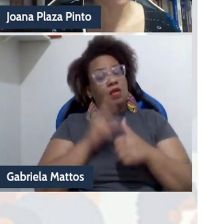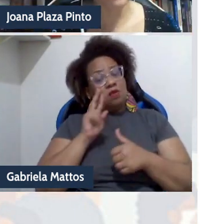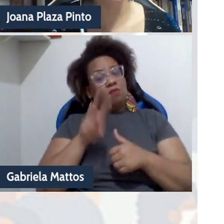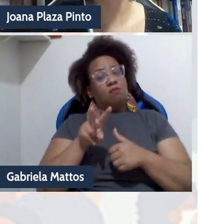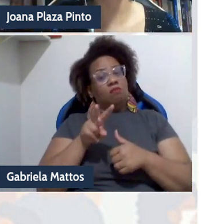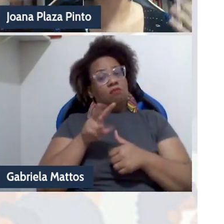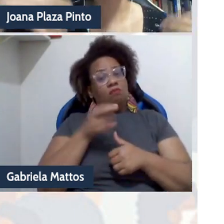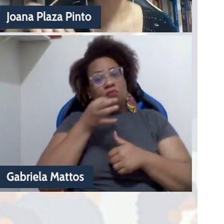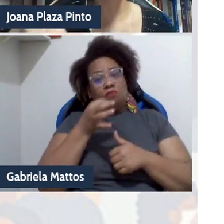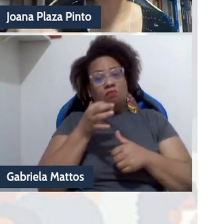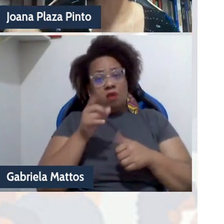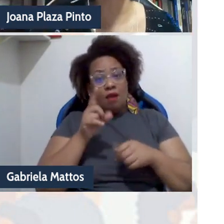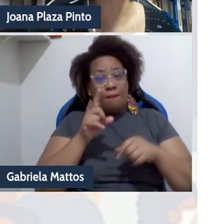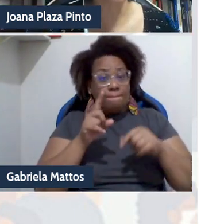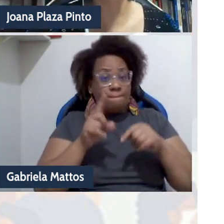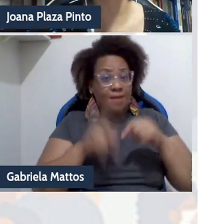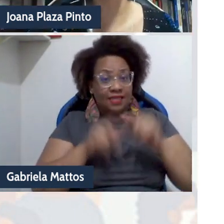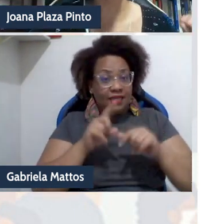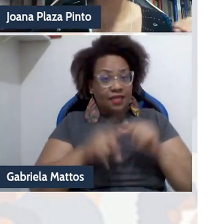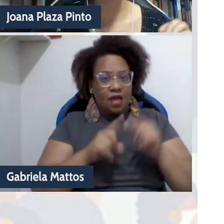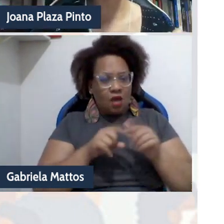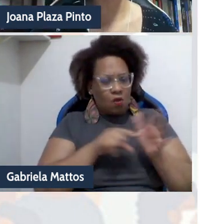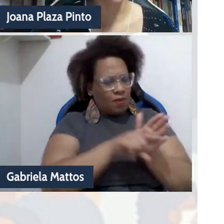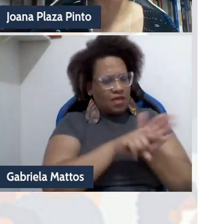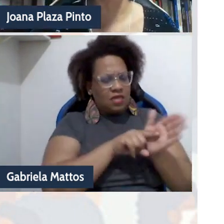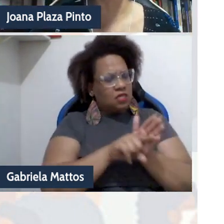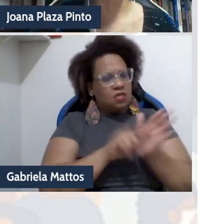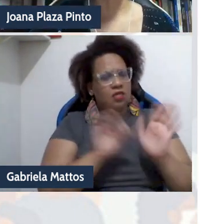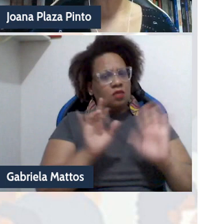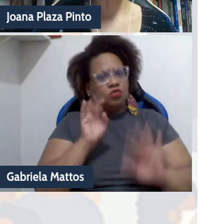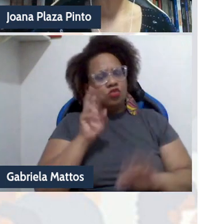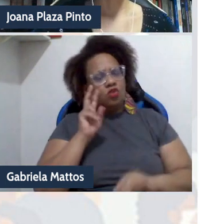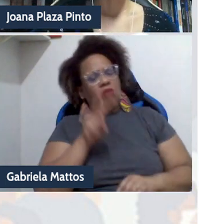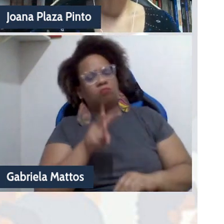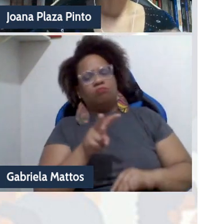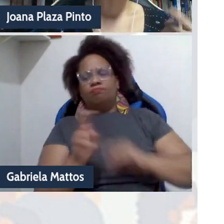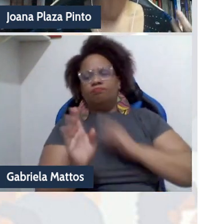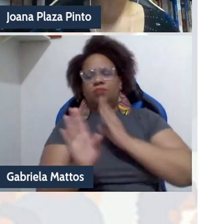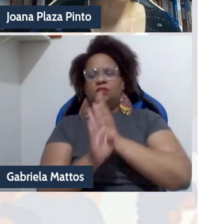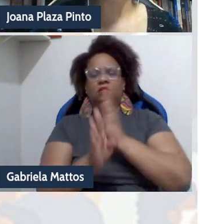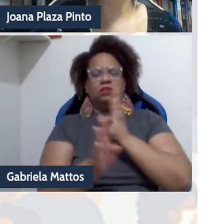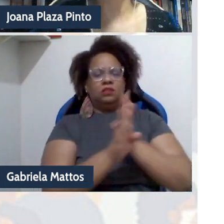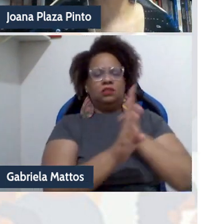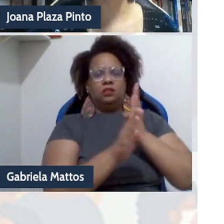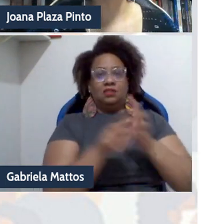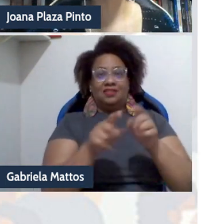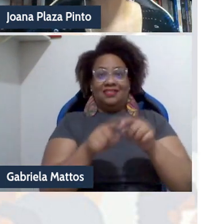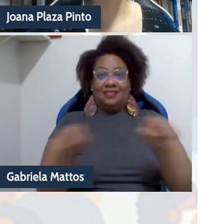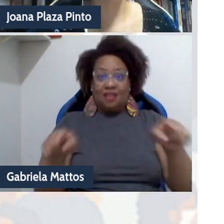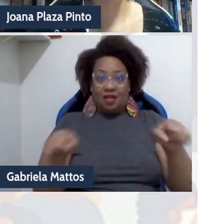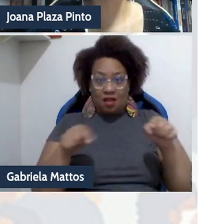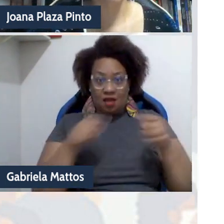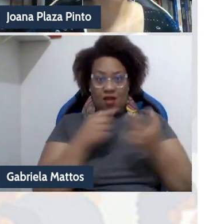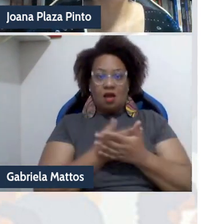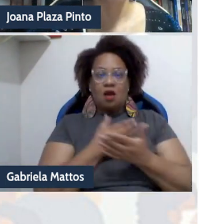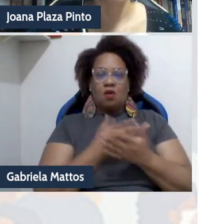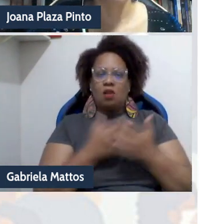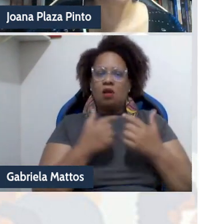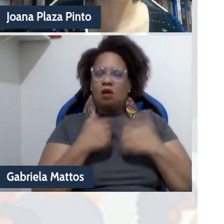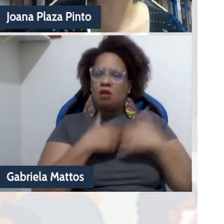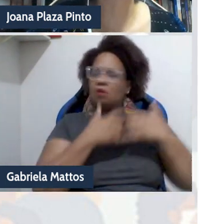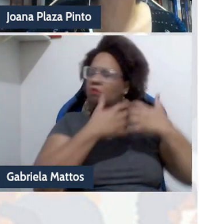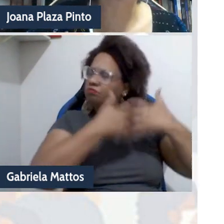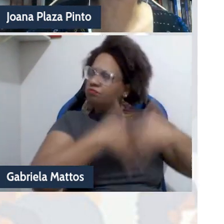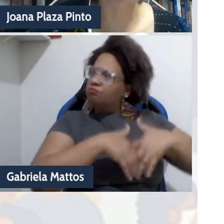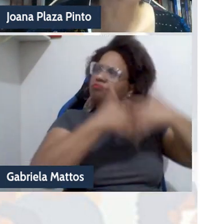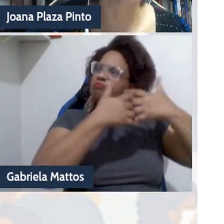para fins de pesquisa, mas para fins de diagnóstico em sala de aula, tá? Sobre o qual eu tenho refletido aí